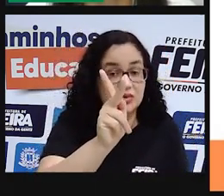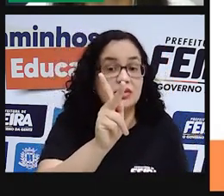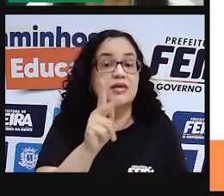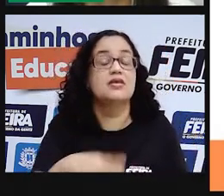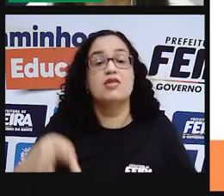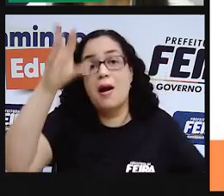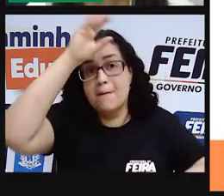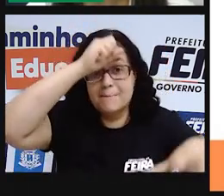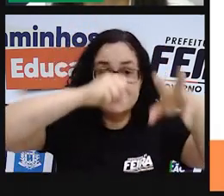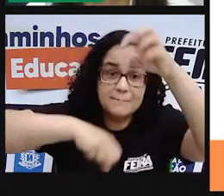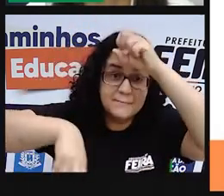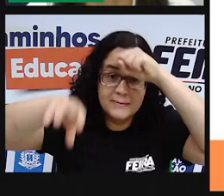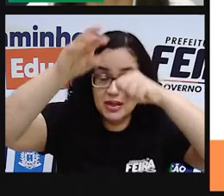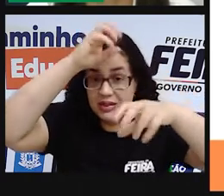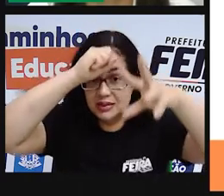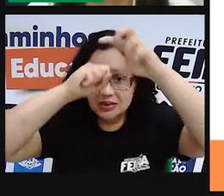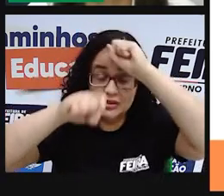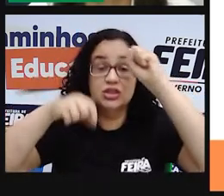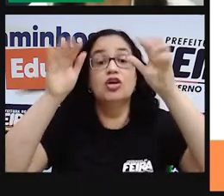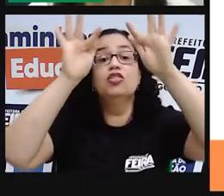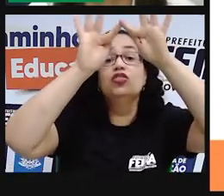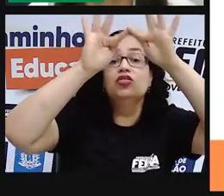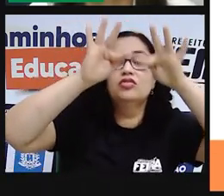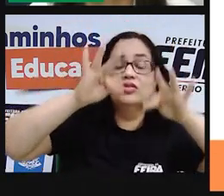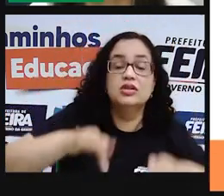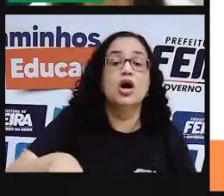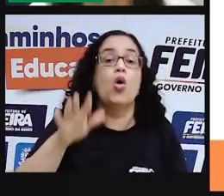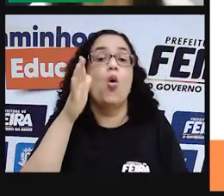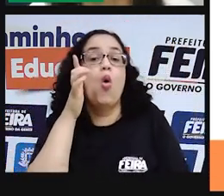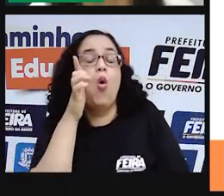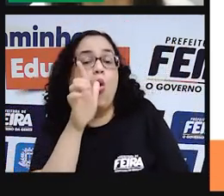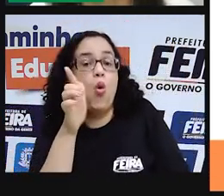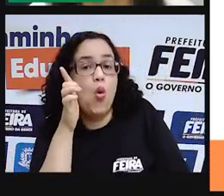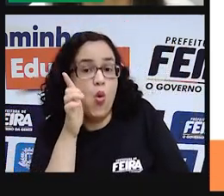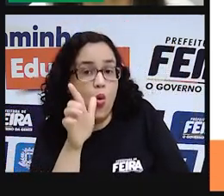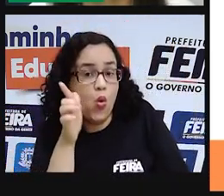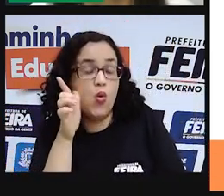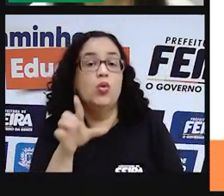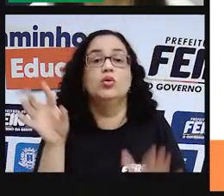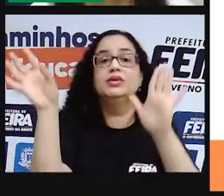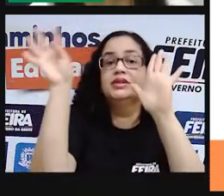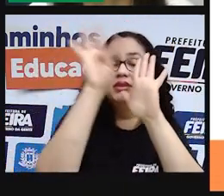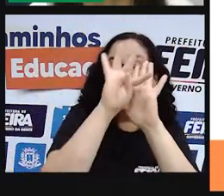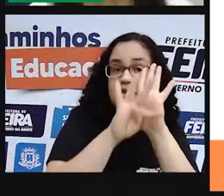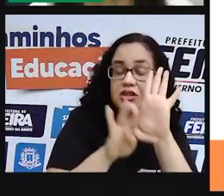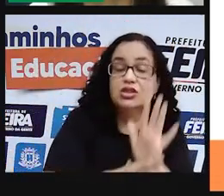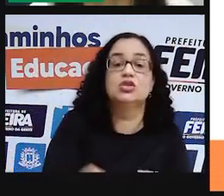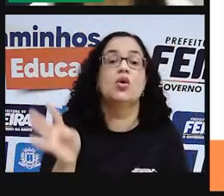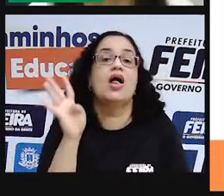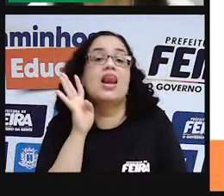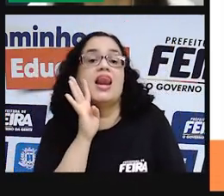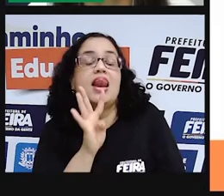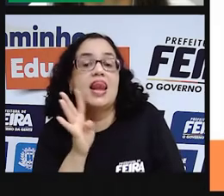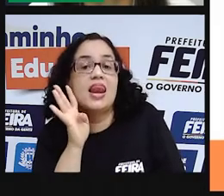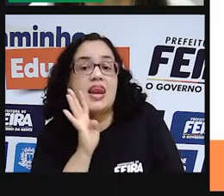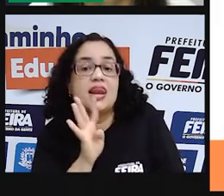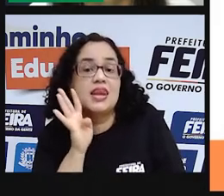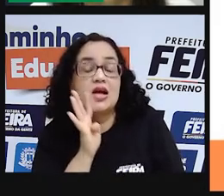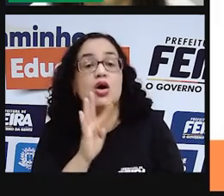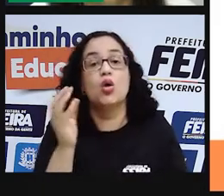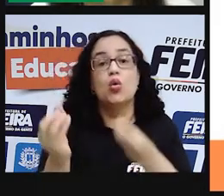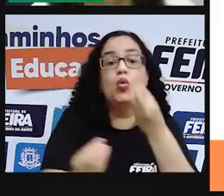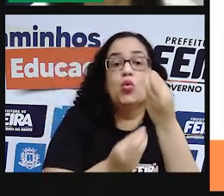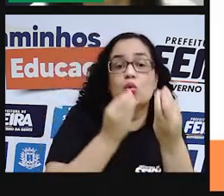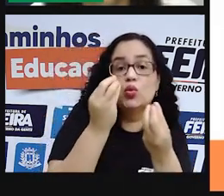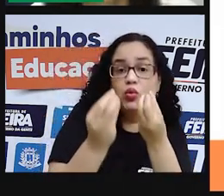continuar aprendendo e aí, de repente, no final, a gente conseguir produzir um texto legal, né, saber como é que se